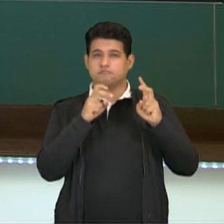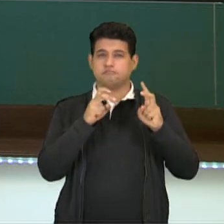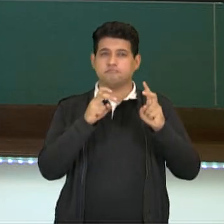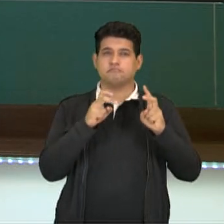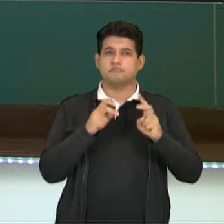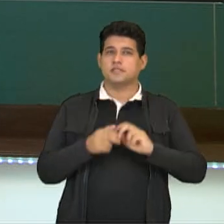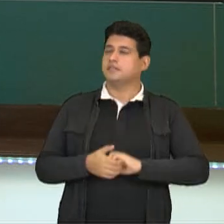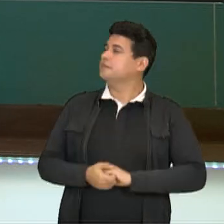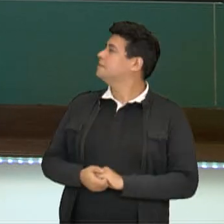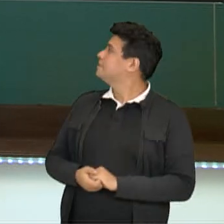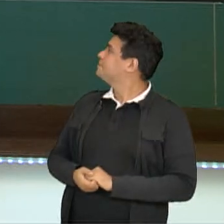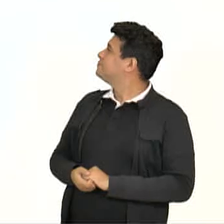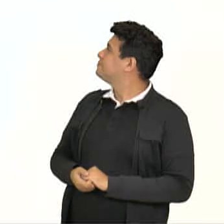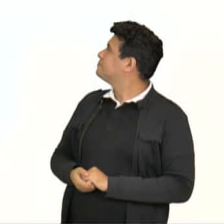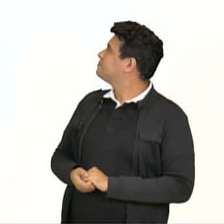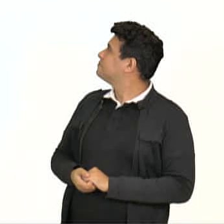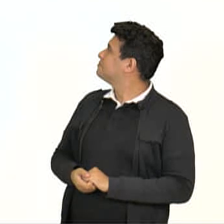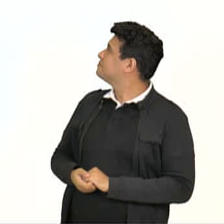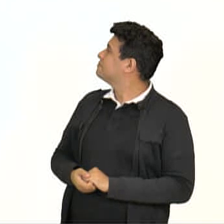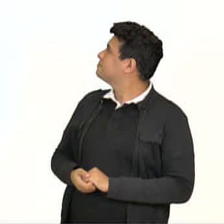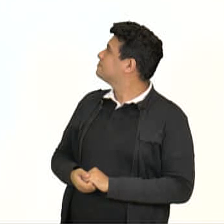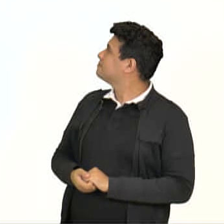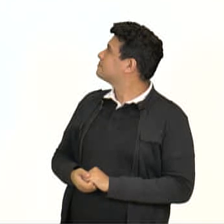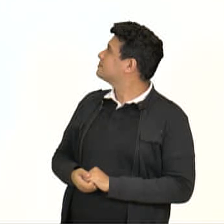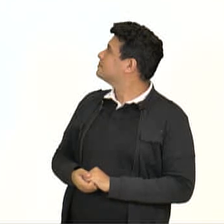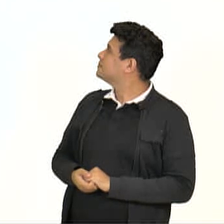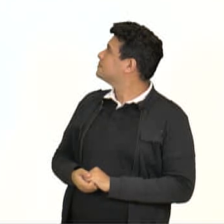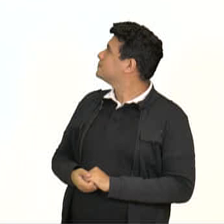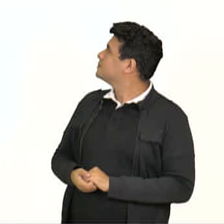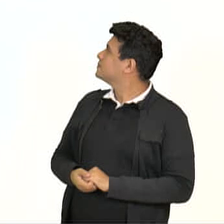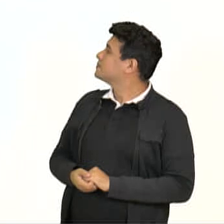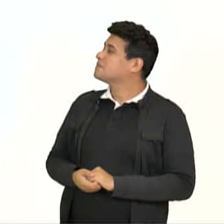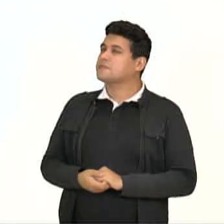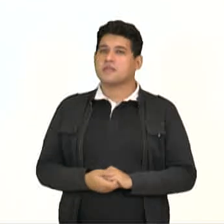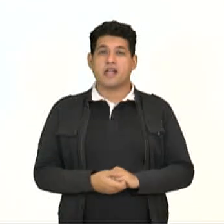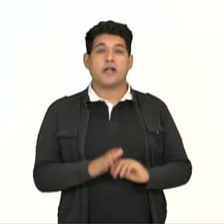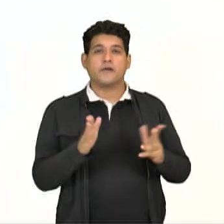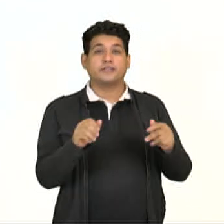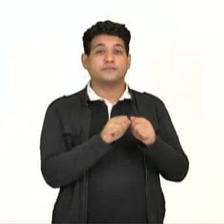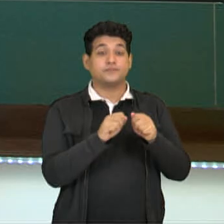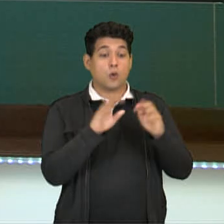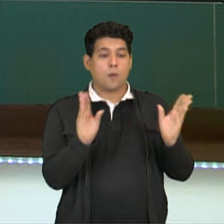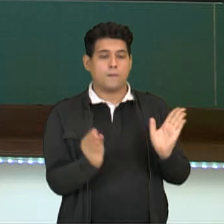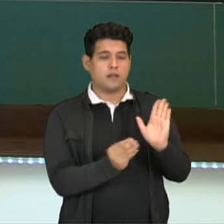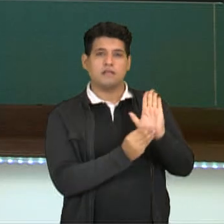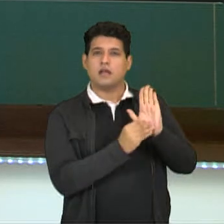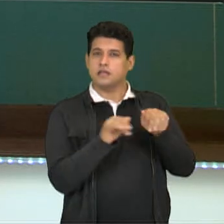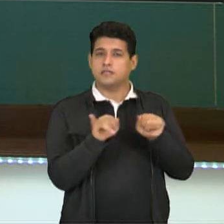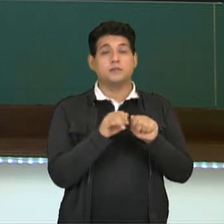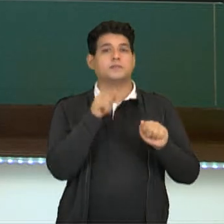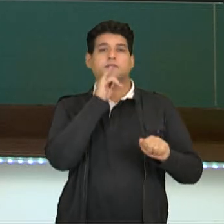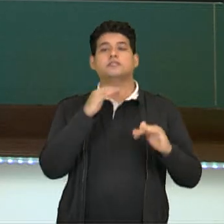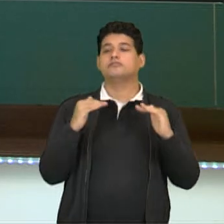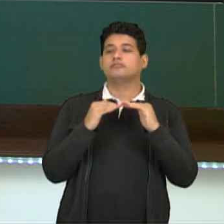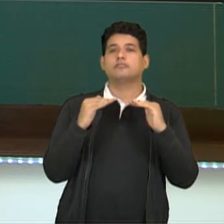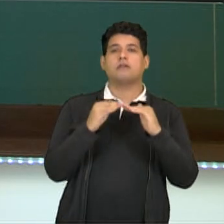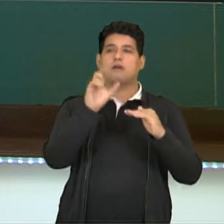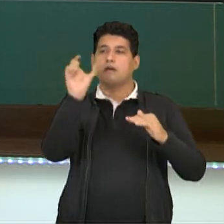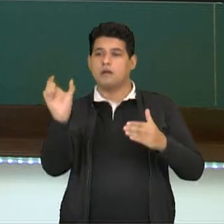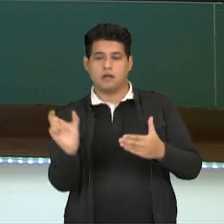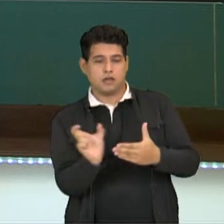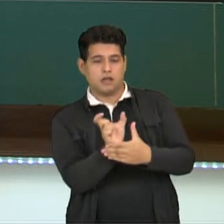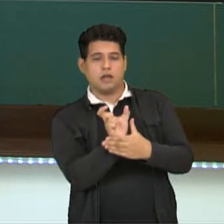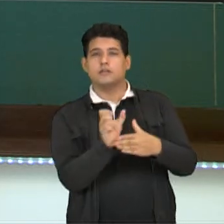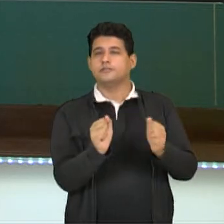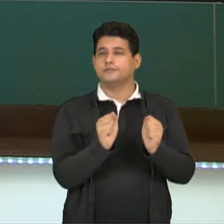campaign poster, if you drink a Coke, you will... Agora você vai completar. De acordo com